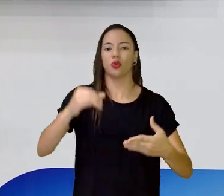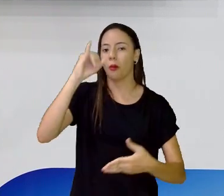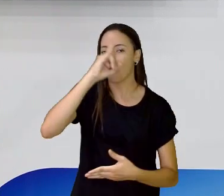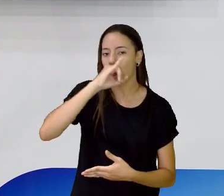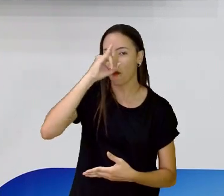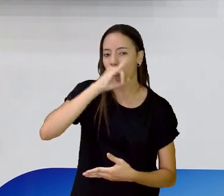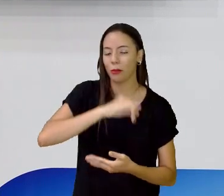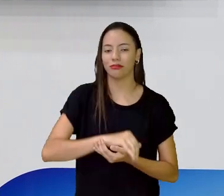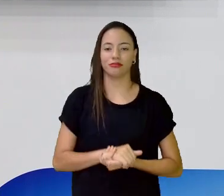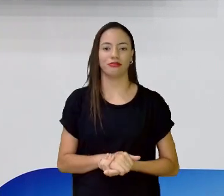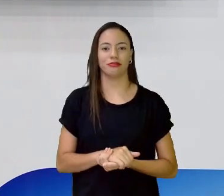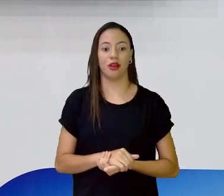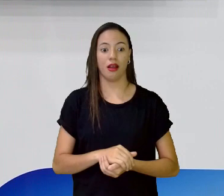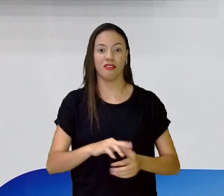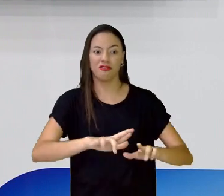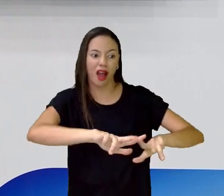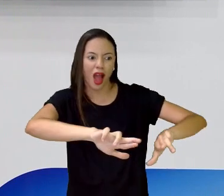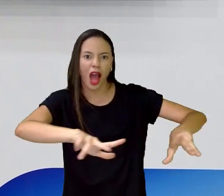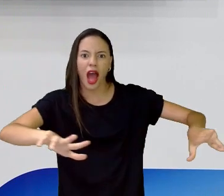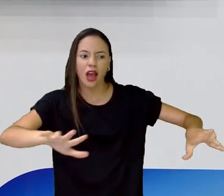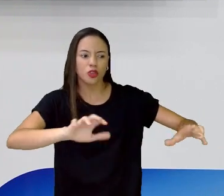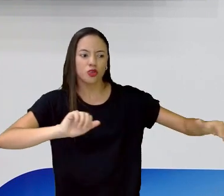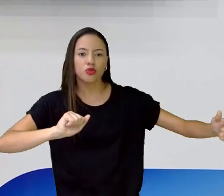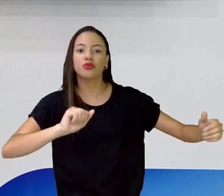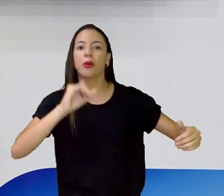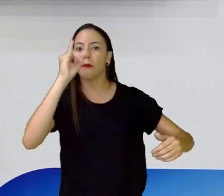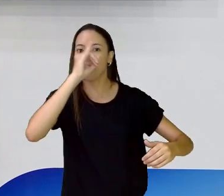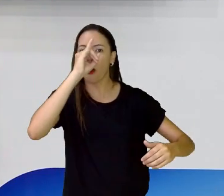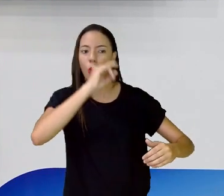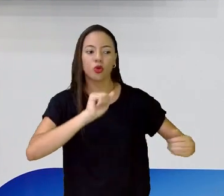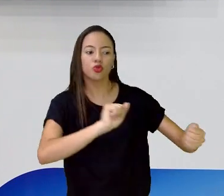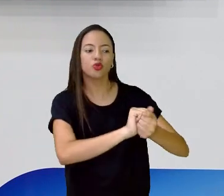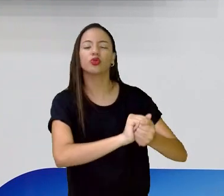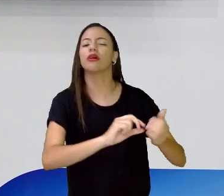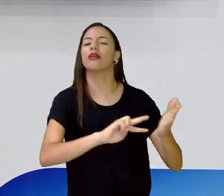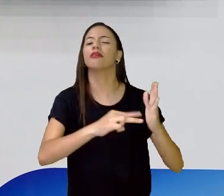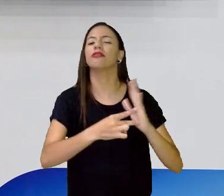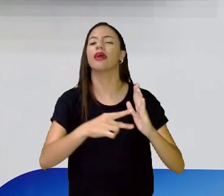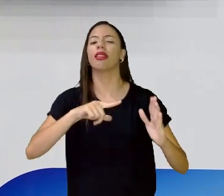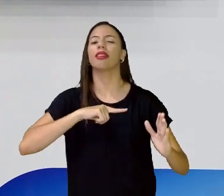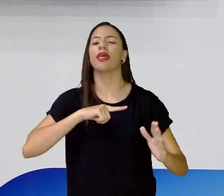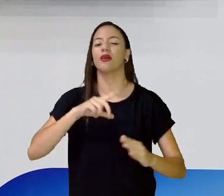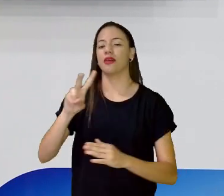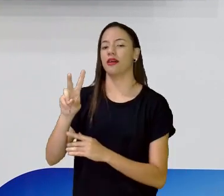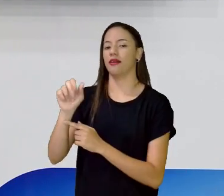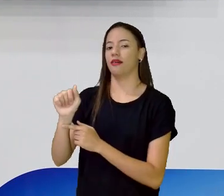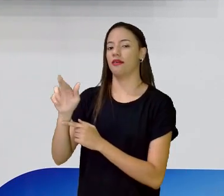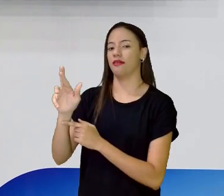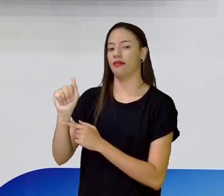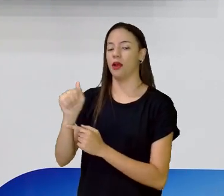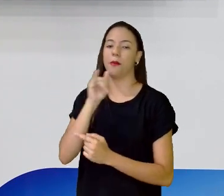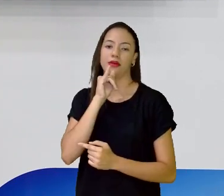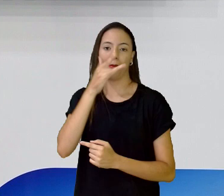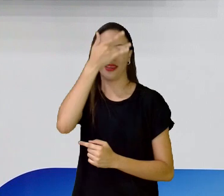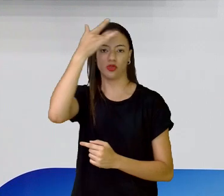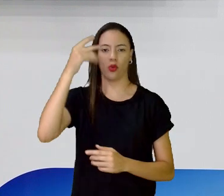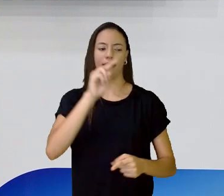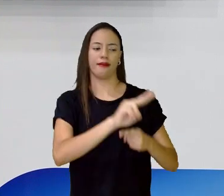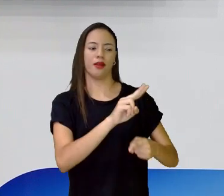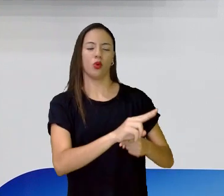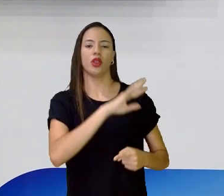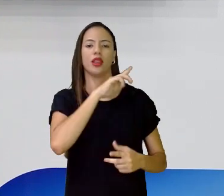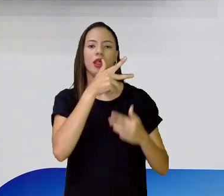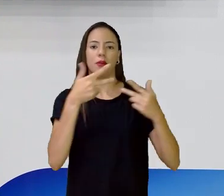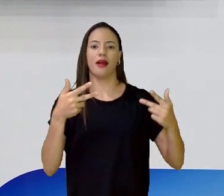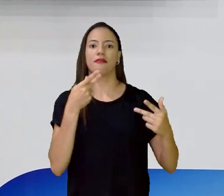porcos. Muitos porcos juntos, nós temos uma vara. Se algum criador assim de animais disser, ah,